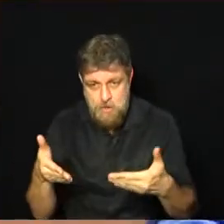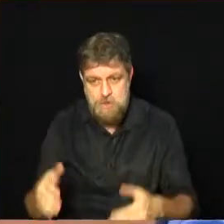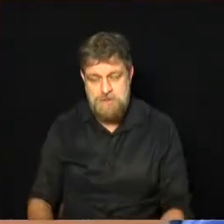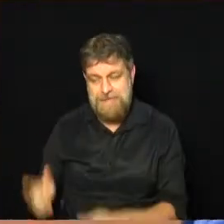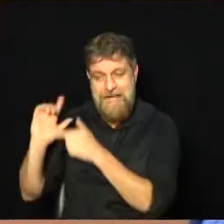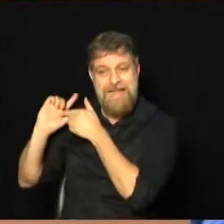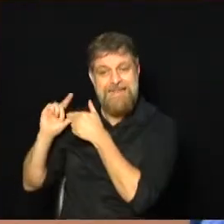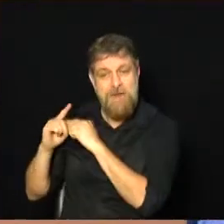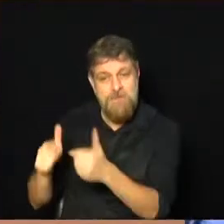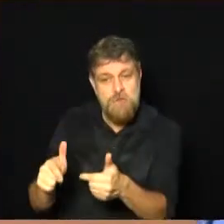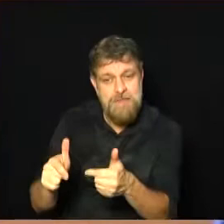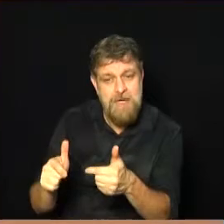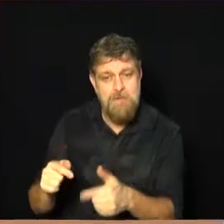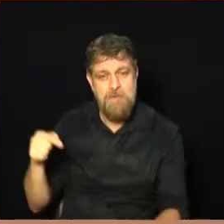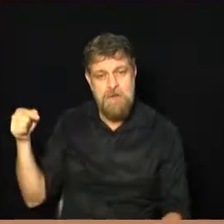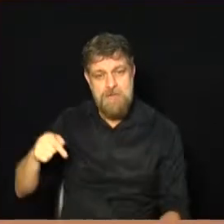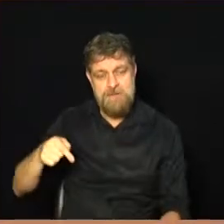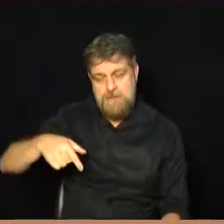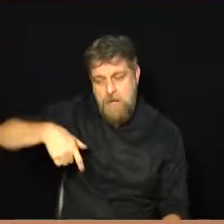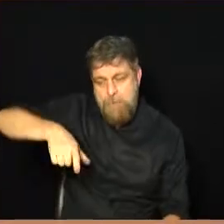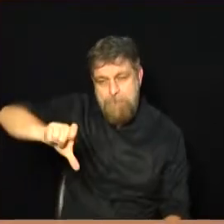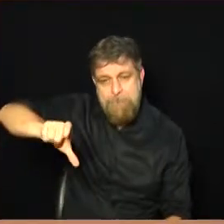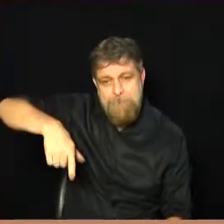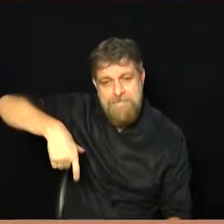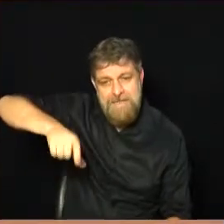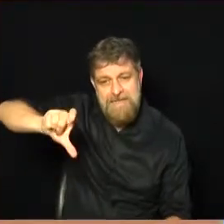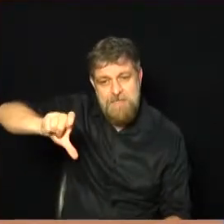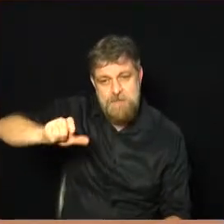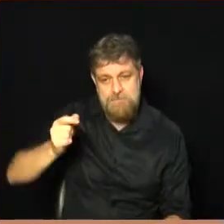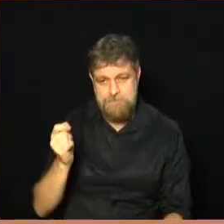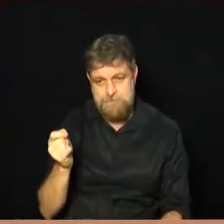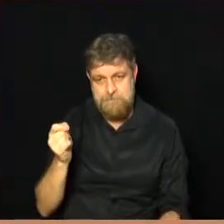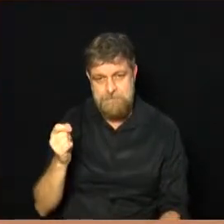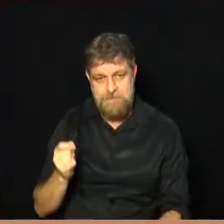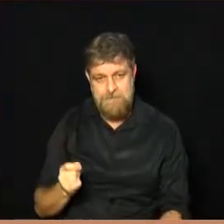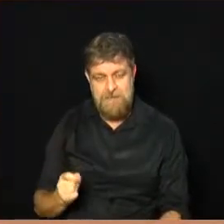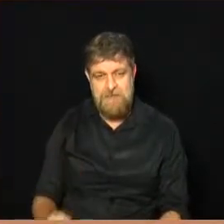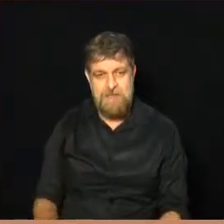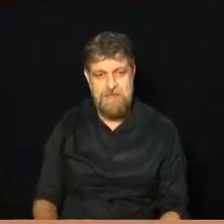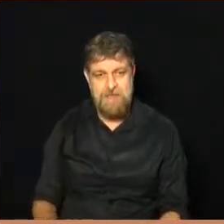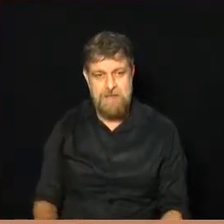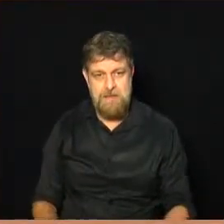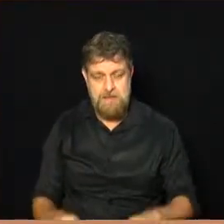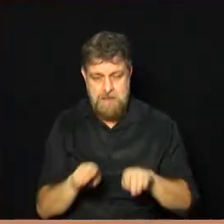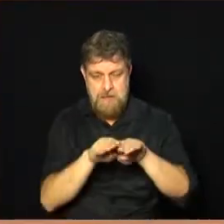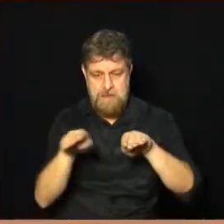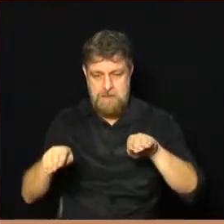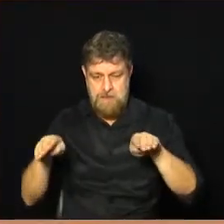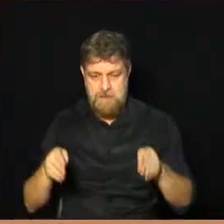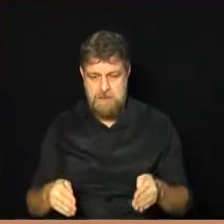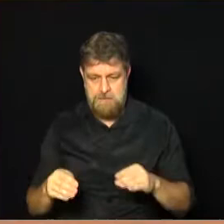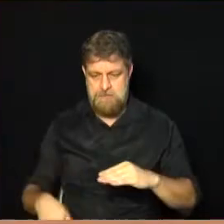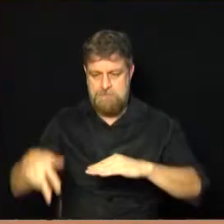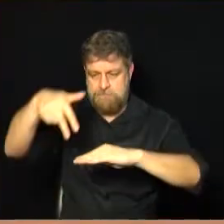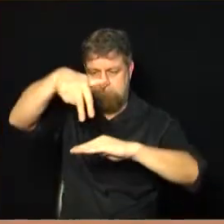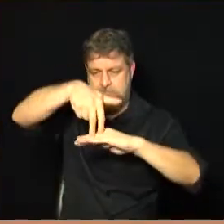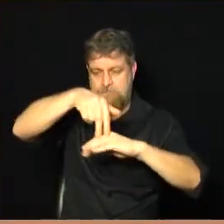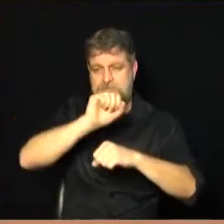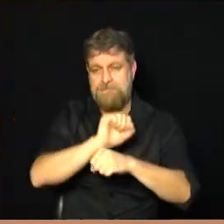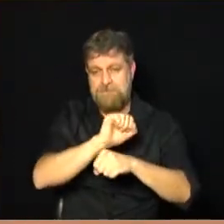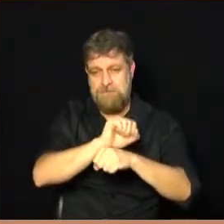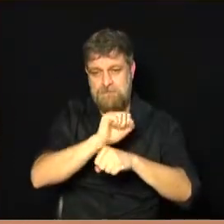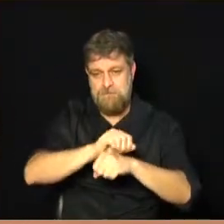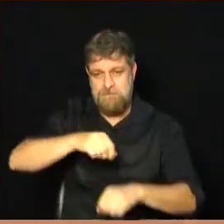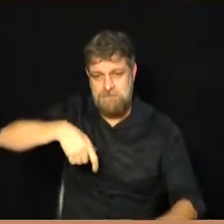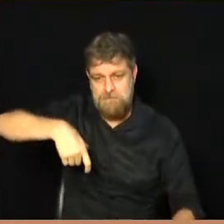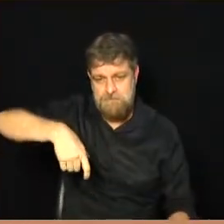convencional, esse bilhete que você tem no ônibus, a hora que você sobe a tal da escada de embarque, você passa